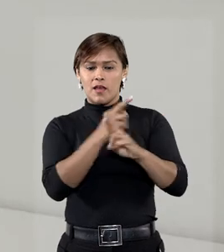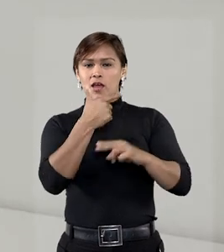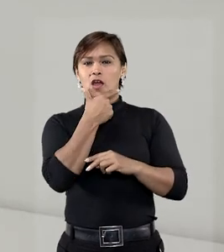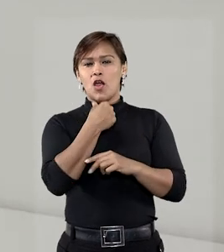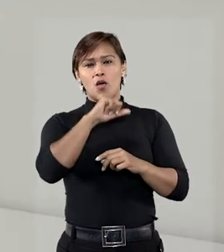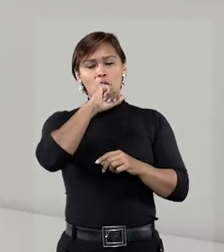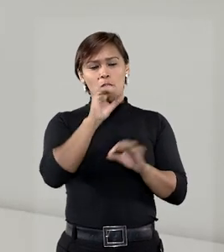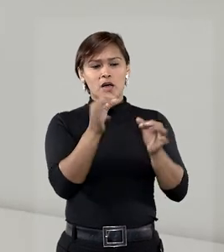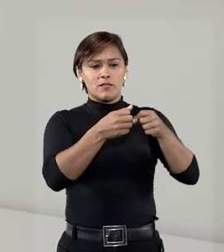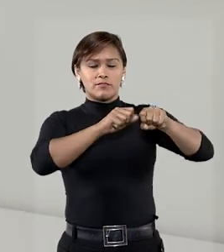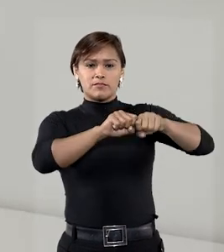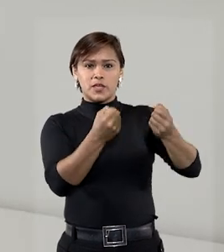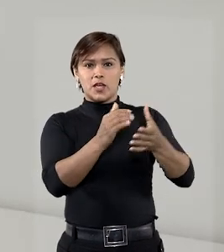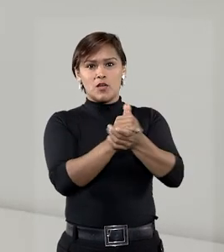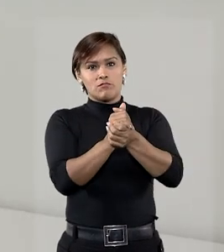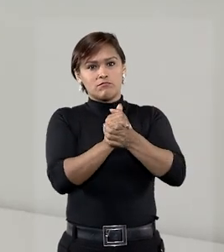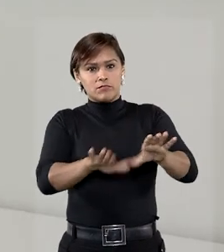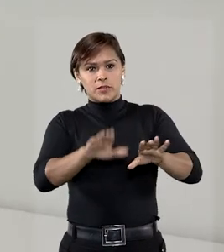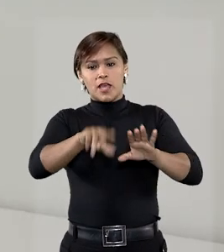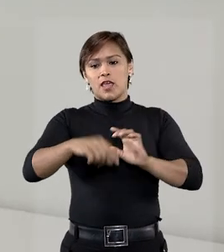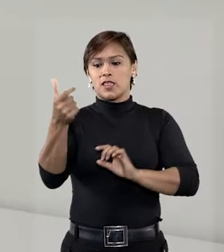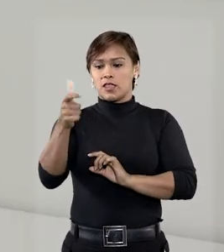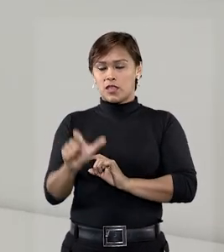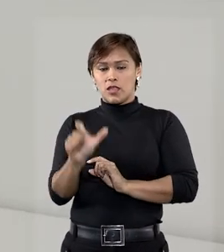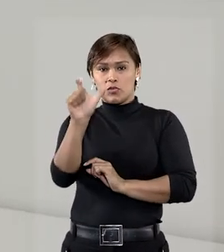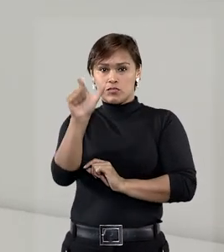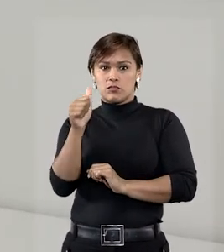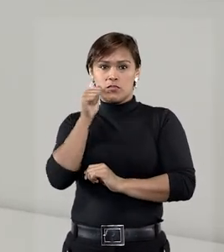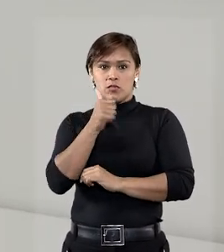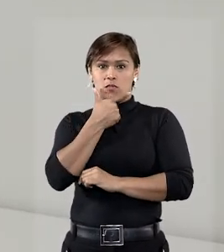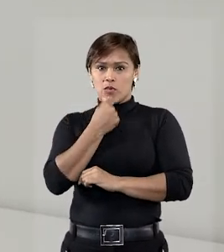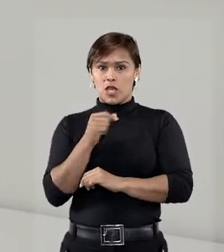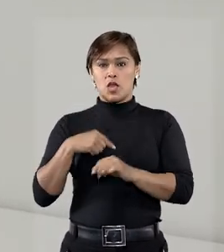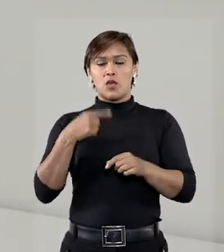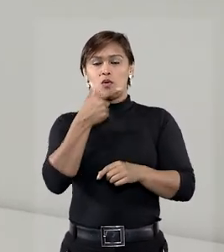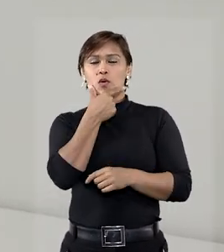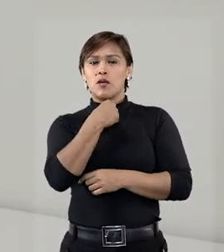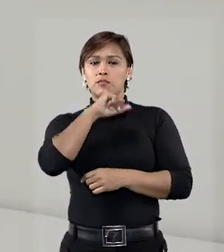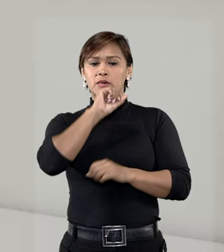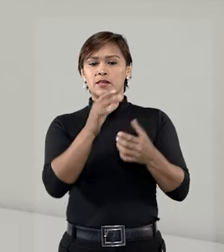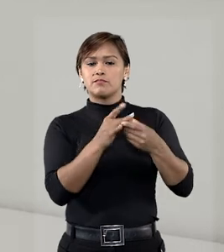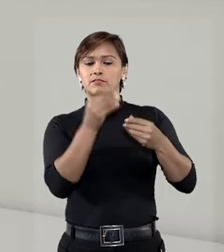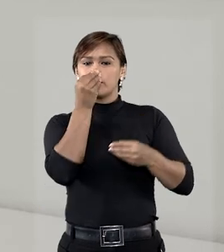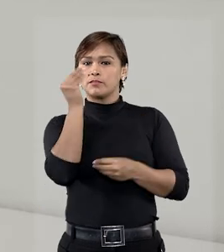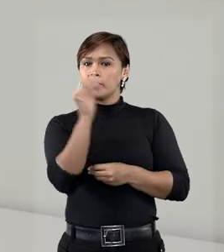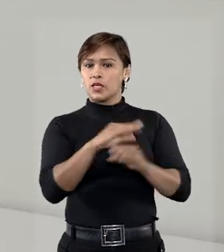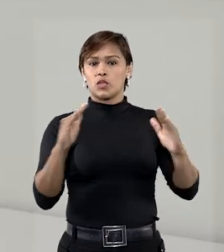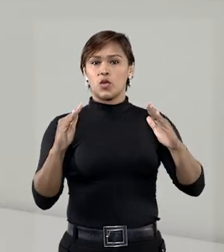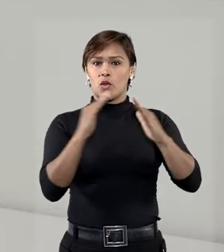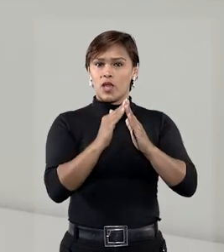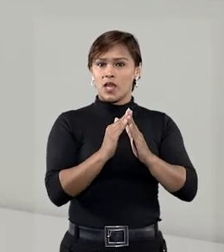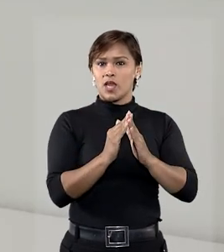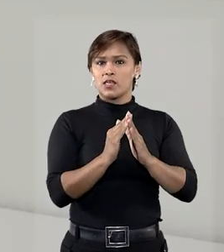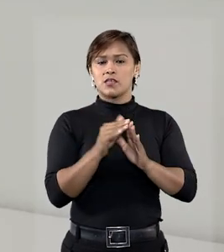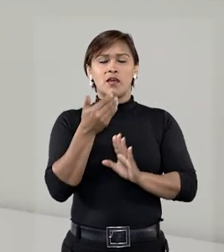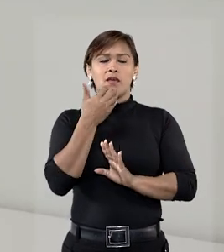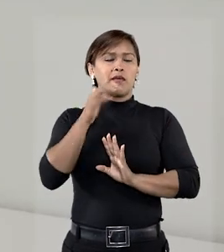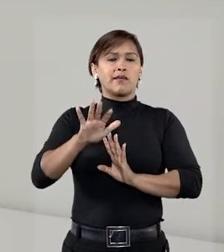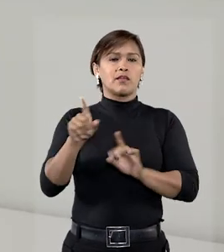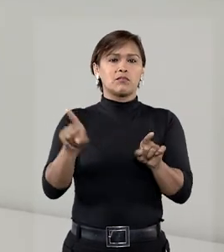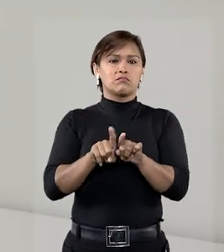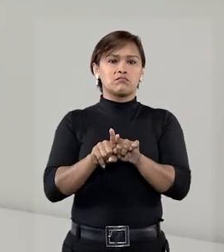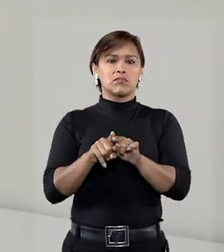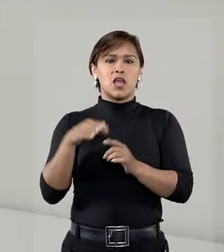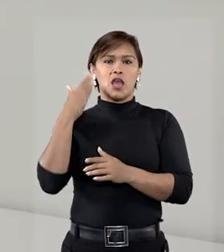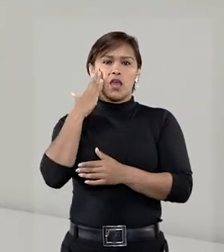pai durou até a ruptura da união estável entre ele e a mãe, quando o genitor deixou o lar e abdicou de participar da educação,